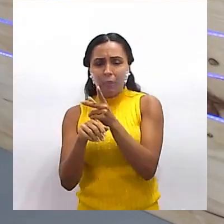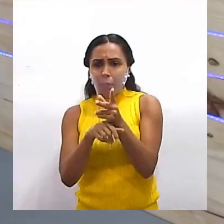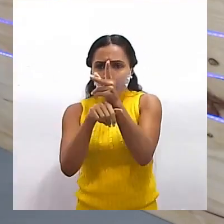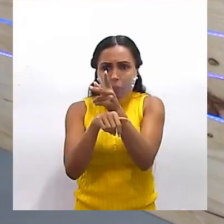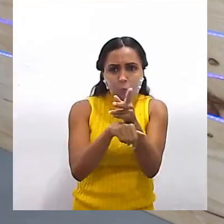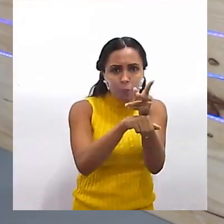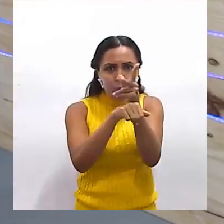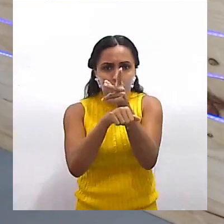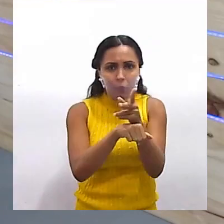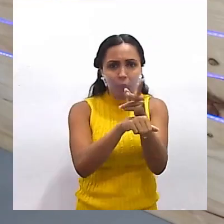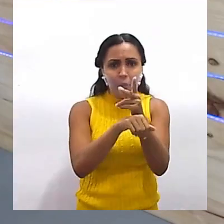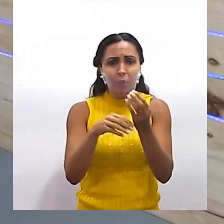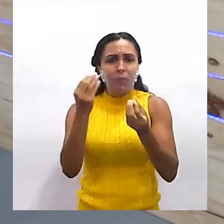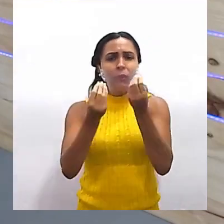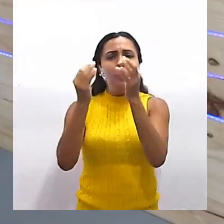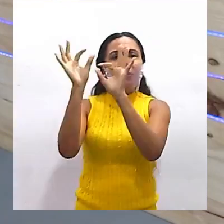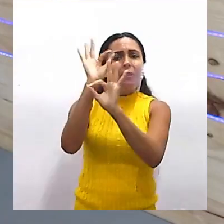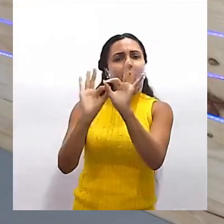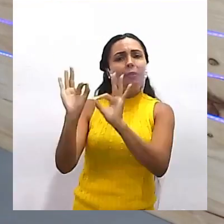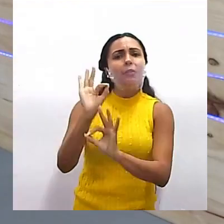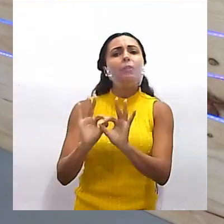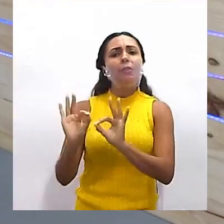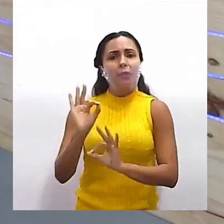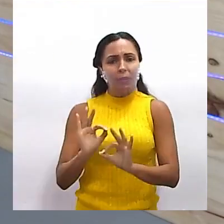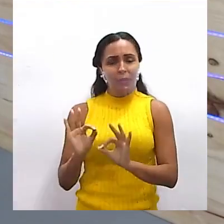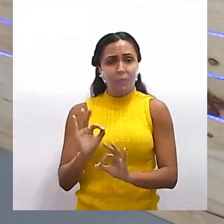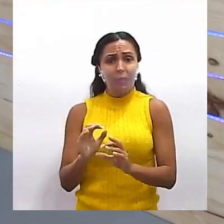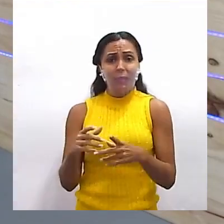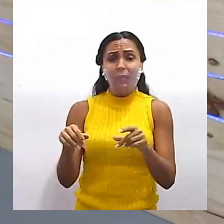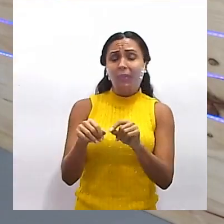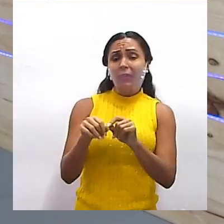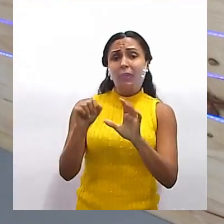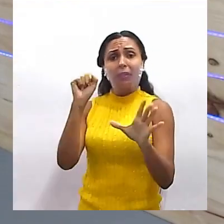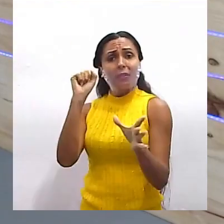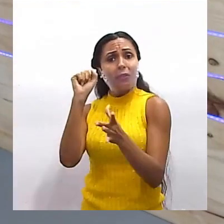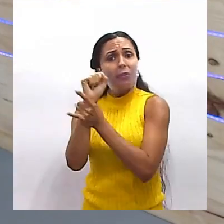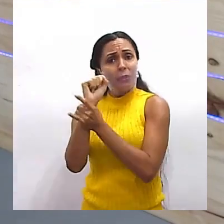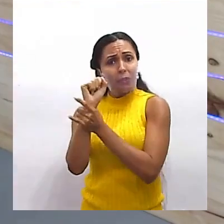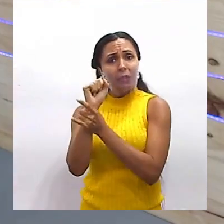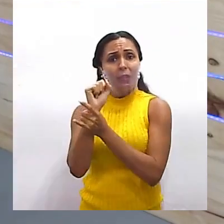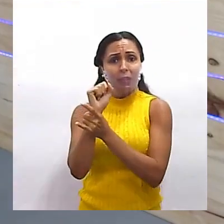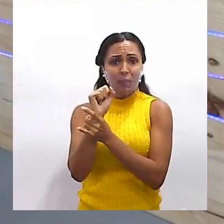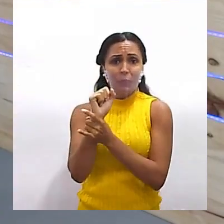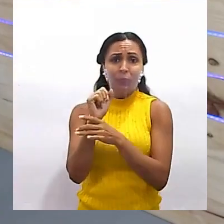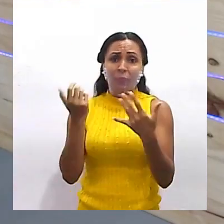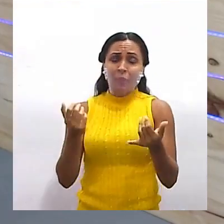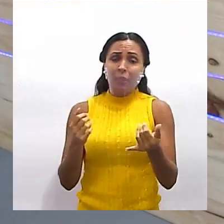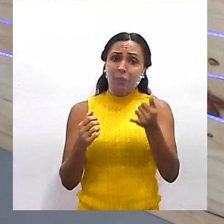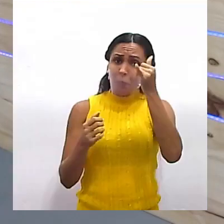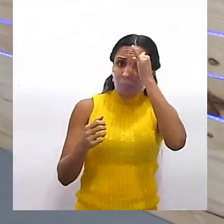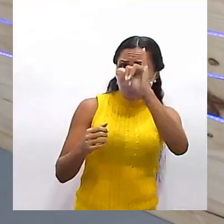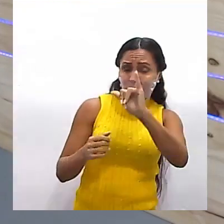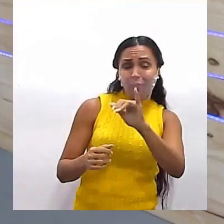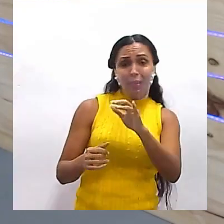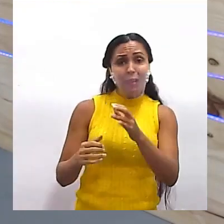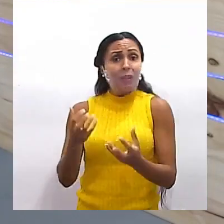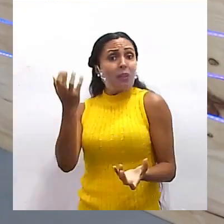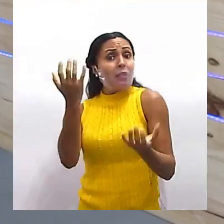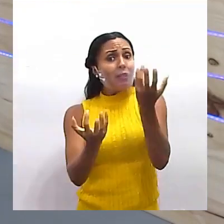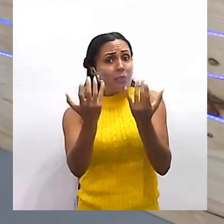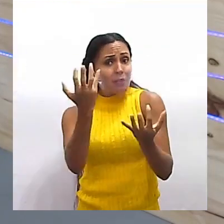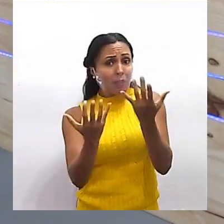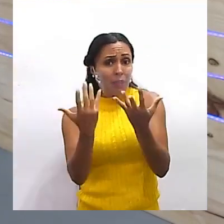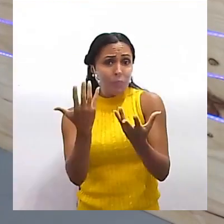essas cargas estão sendo armazenadas, de que forma estão feita a segurança em relação ao combate a um futuro incêndio. Então isso é